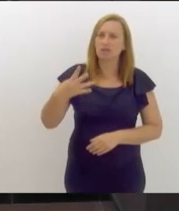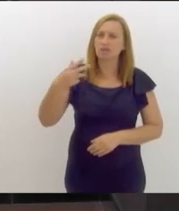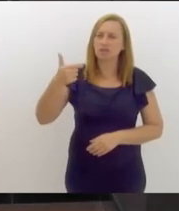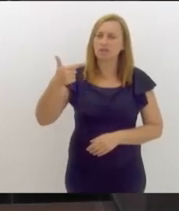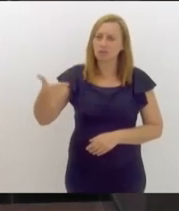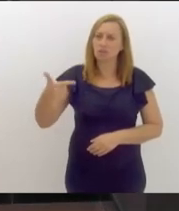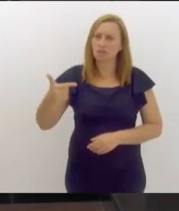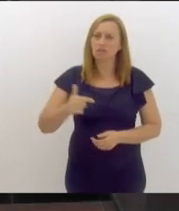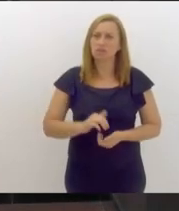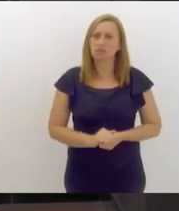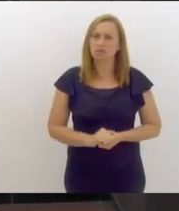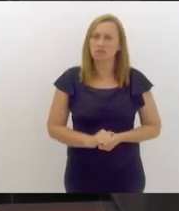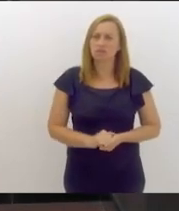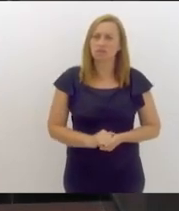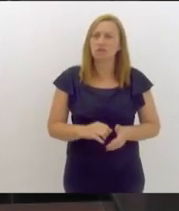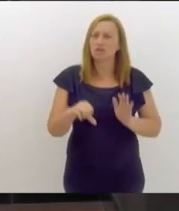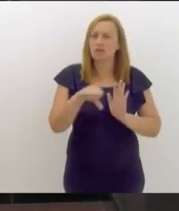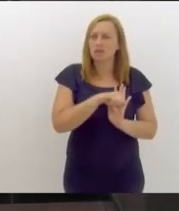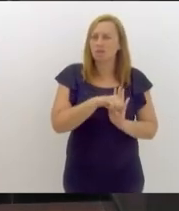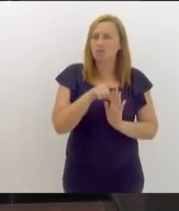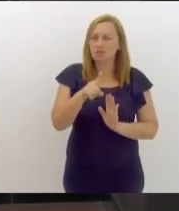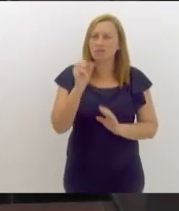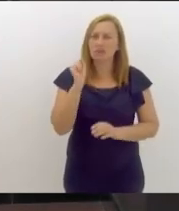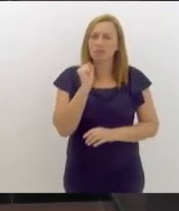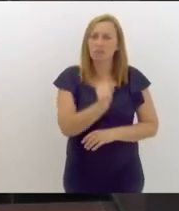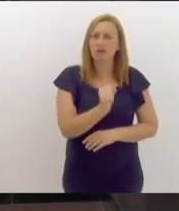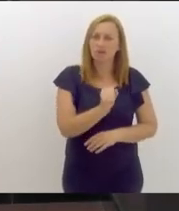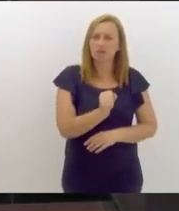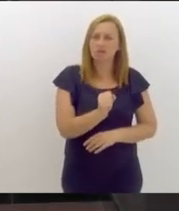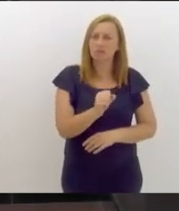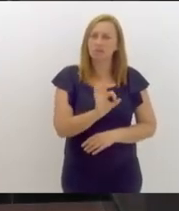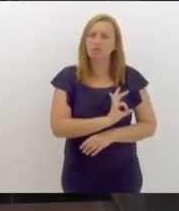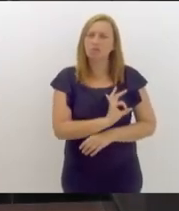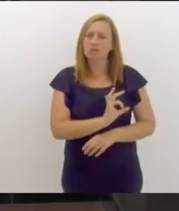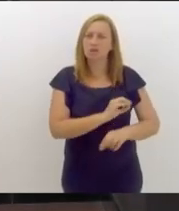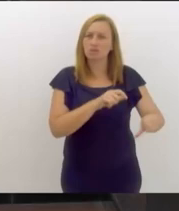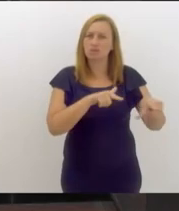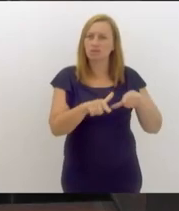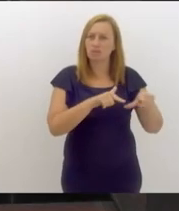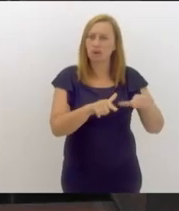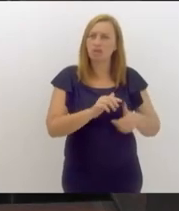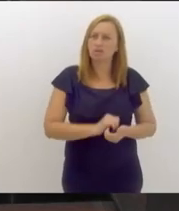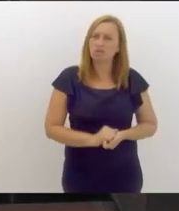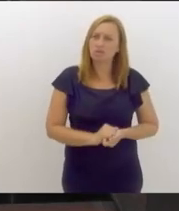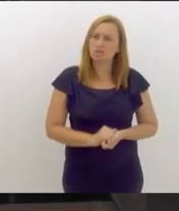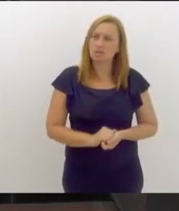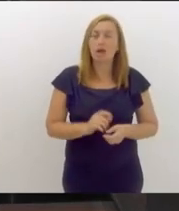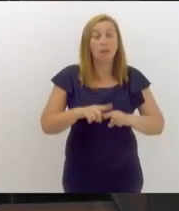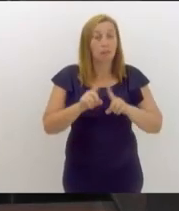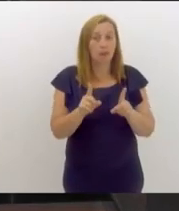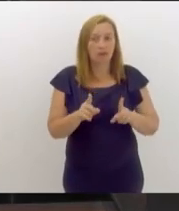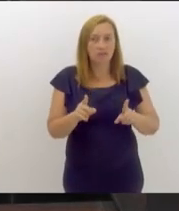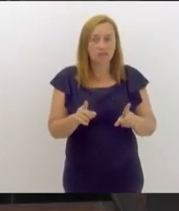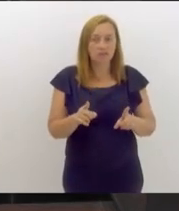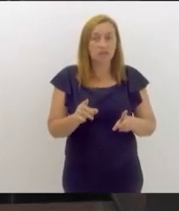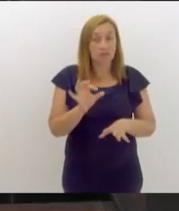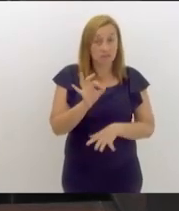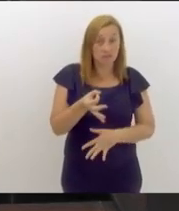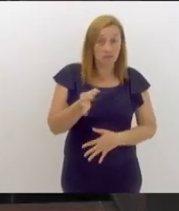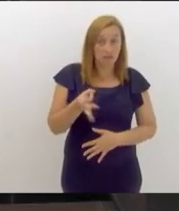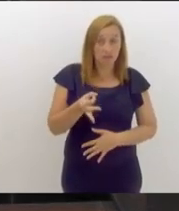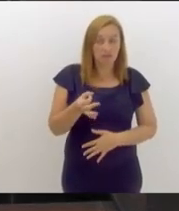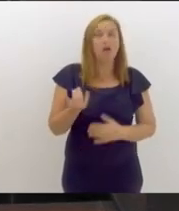que torna aí crime hediondo quando você mata um policial em serviço mais uma coisa é fato